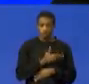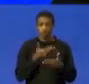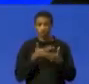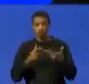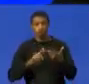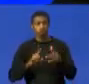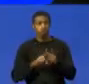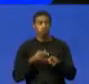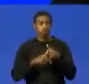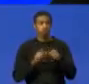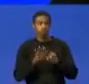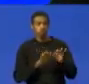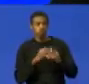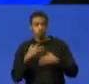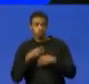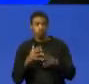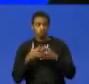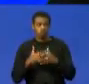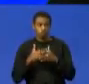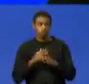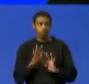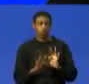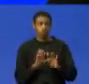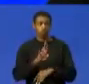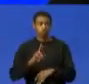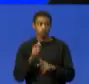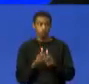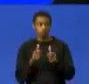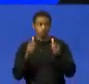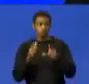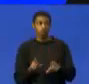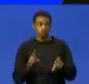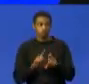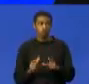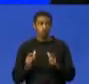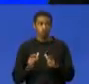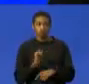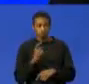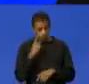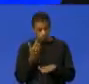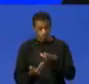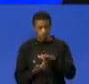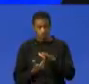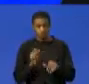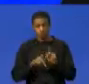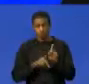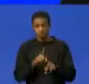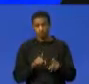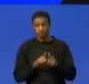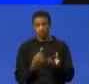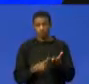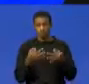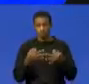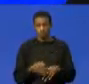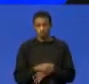os serviços são organizados em níveis de complexidade tecnológica crescente, num território delimitado com uma população